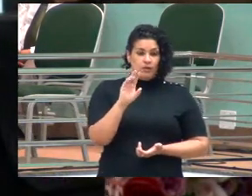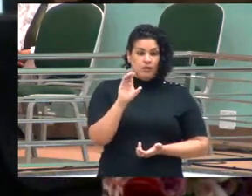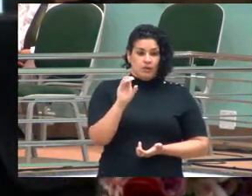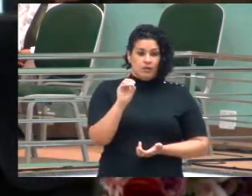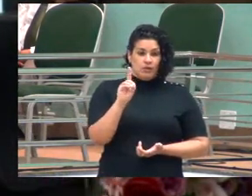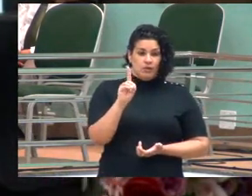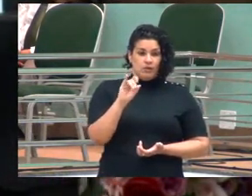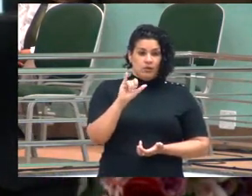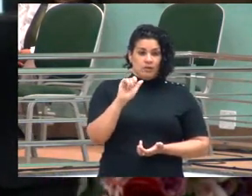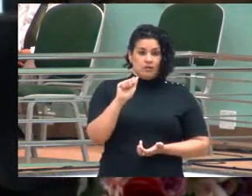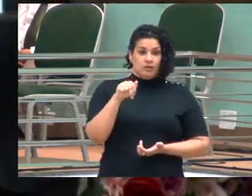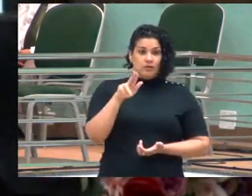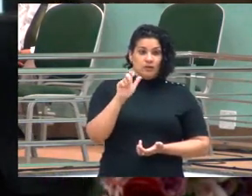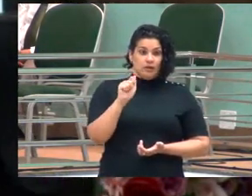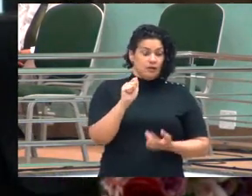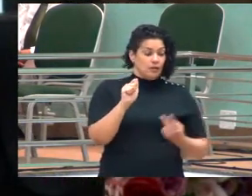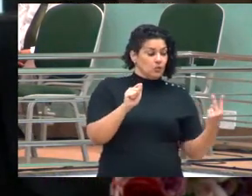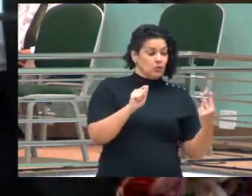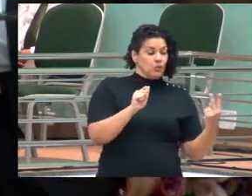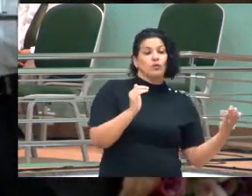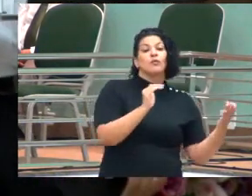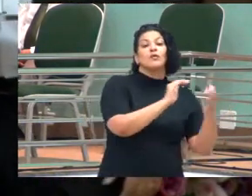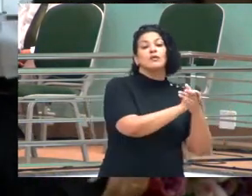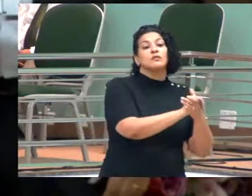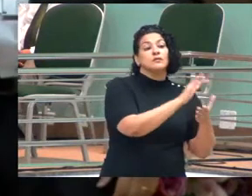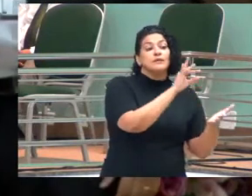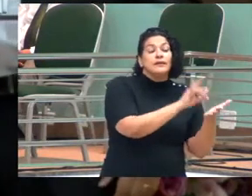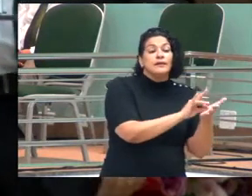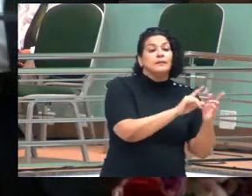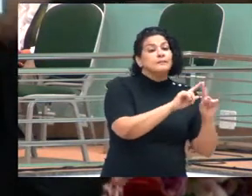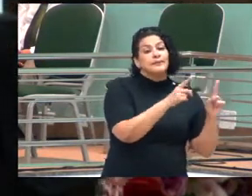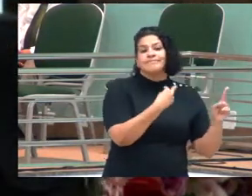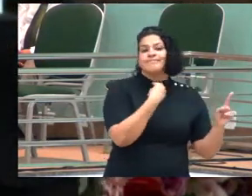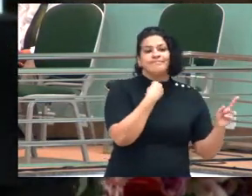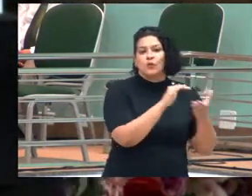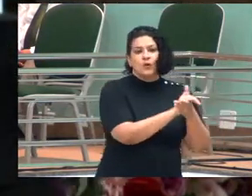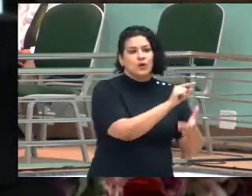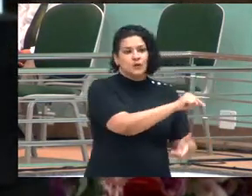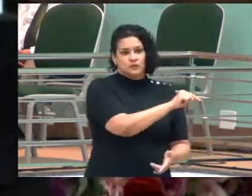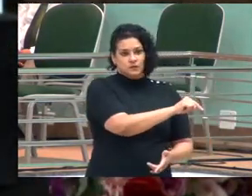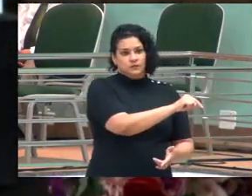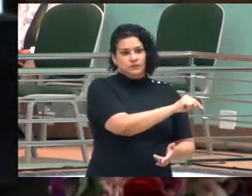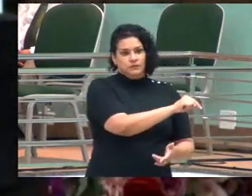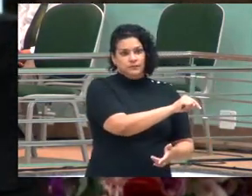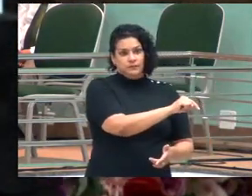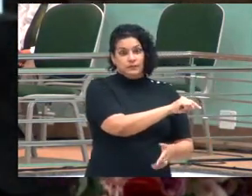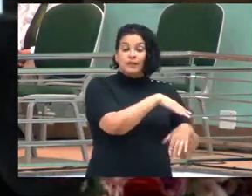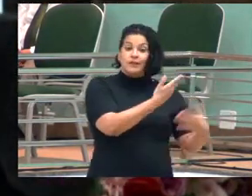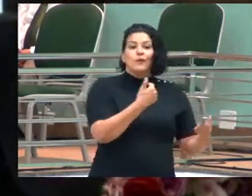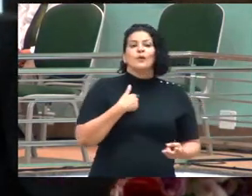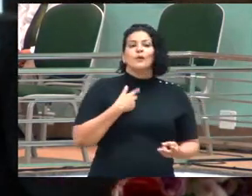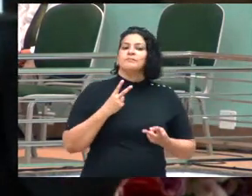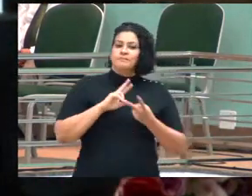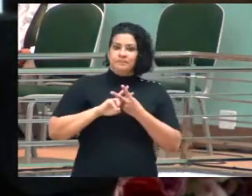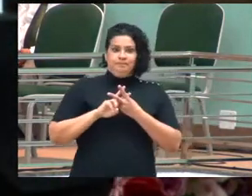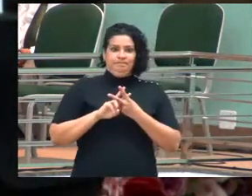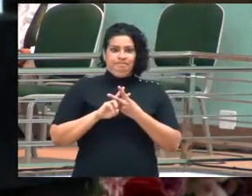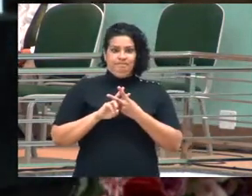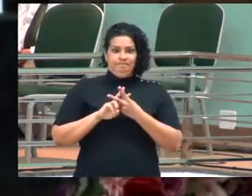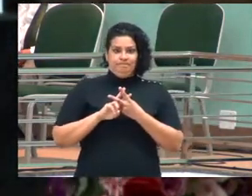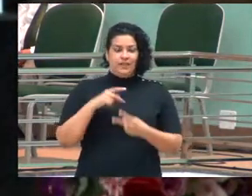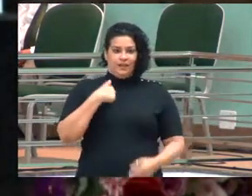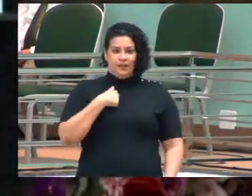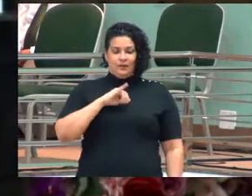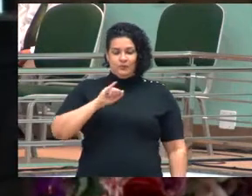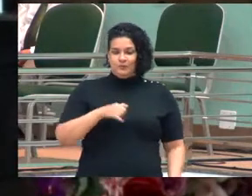Fui preso. Fiquei na prisão alguns dias. Depois eu fiquei sabendo de